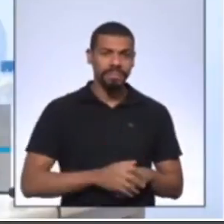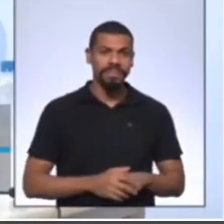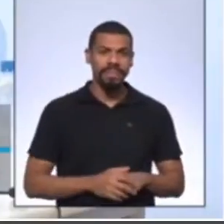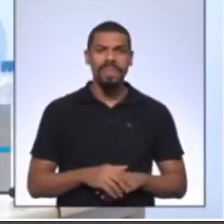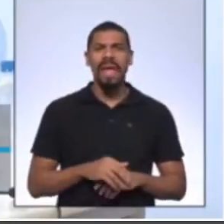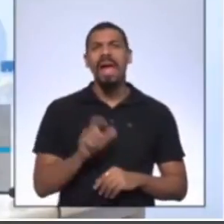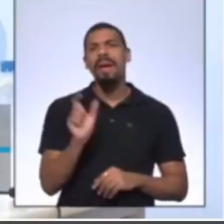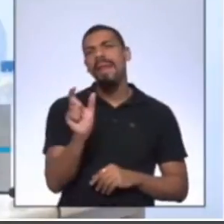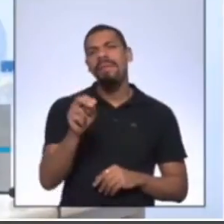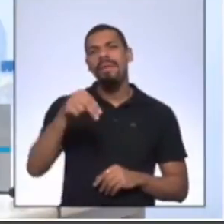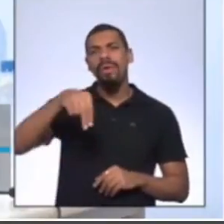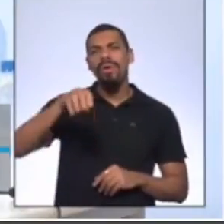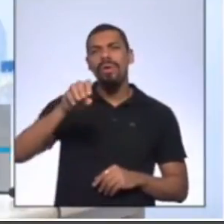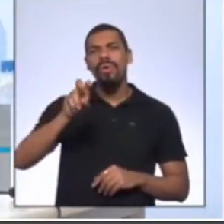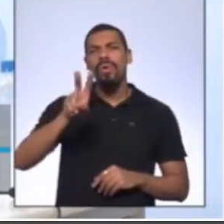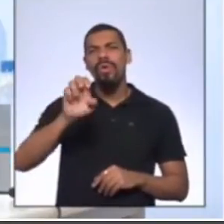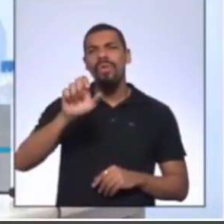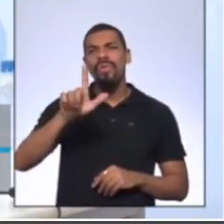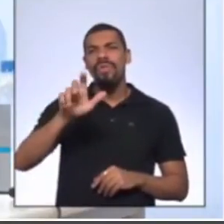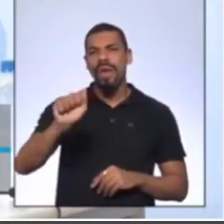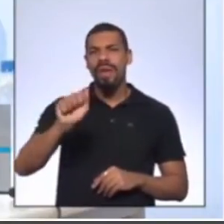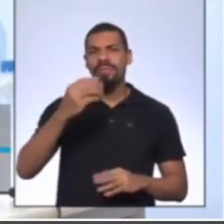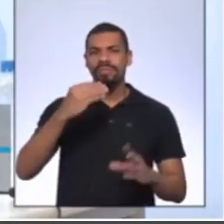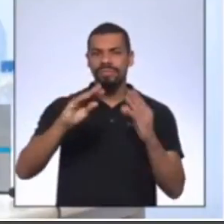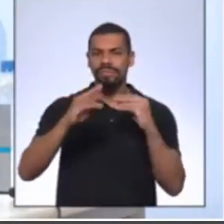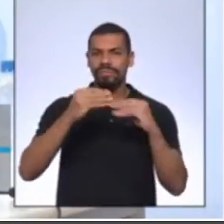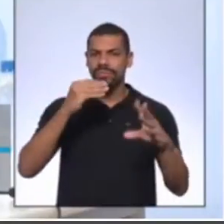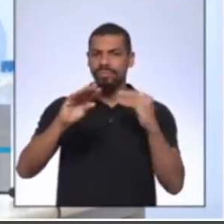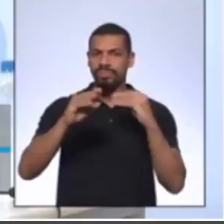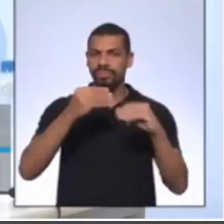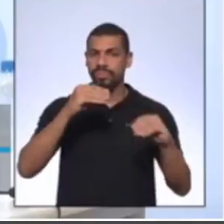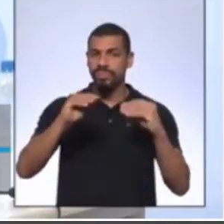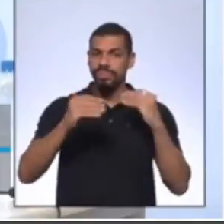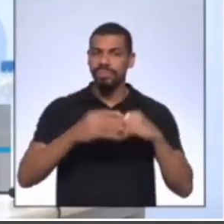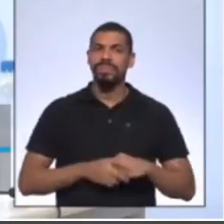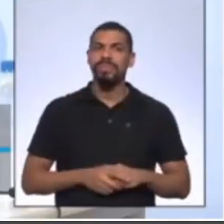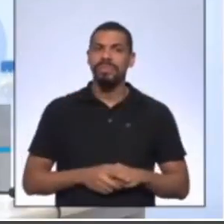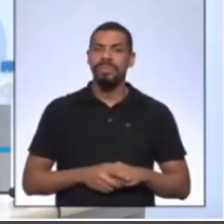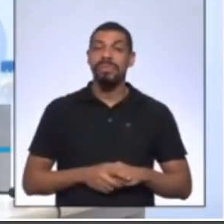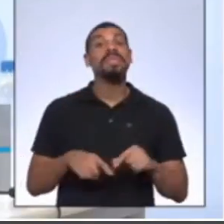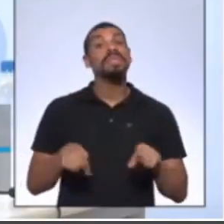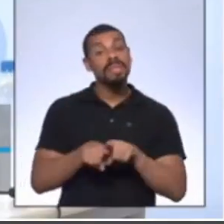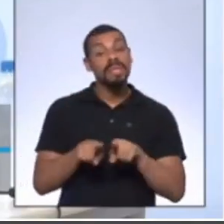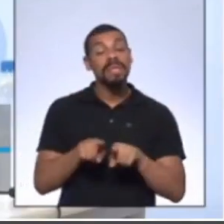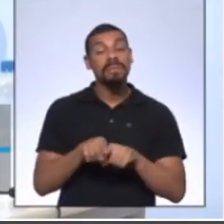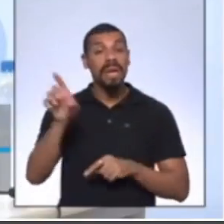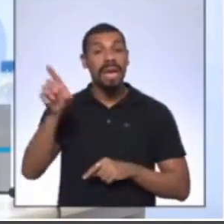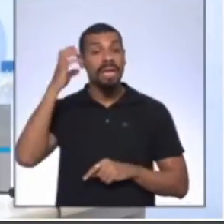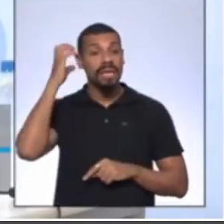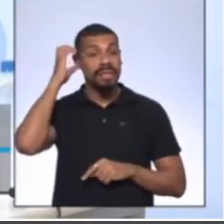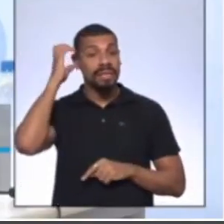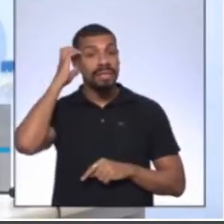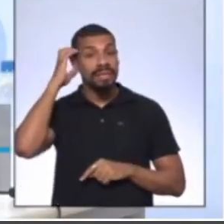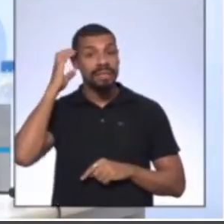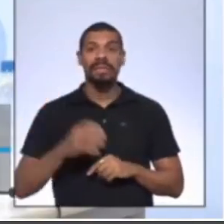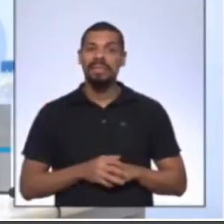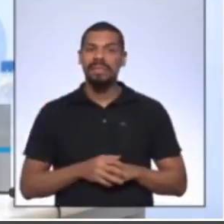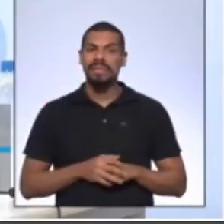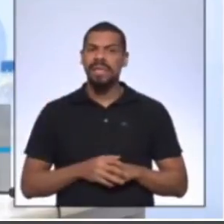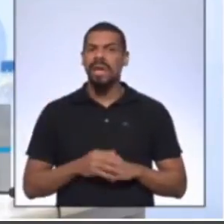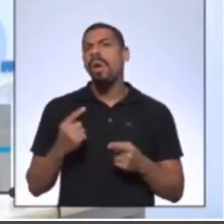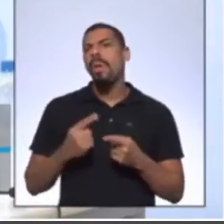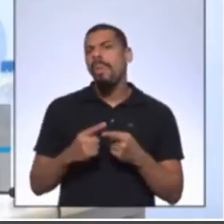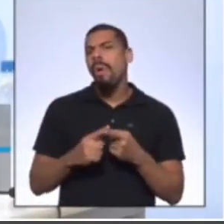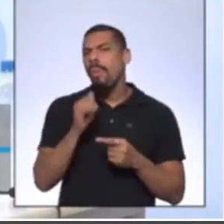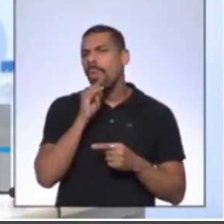novela em inglês vendo termos ou pior que começou nos rádios também e ela se chama sou própria porque na